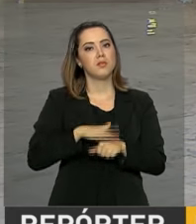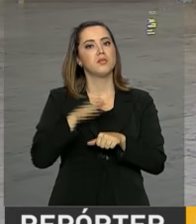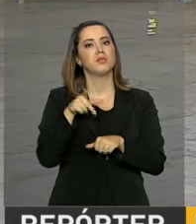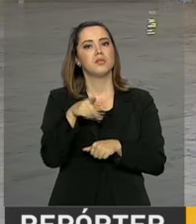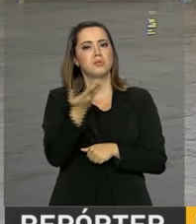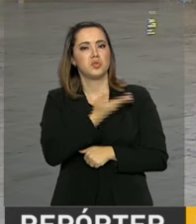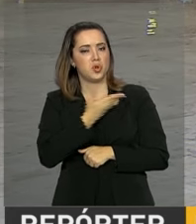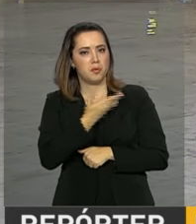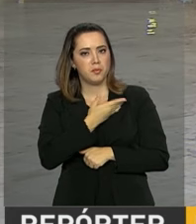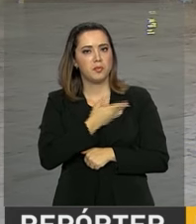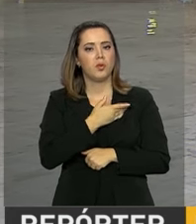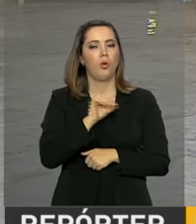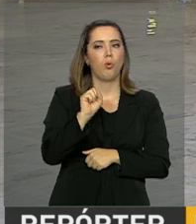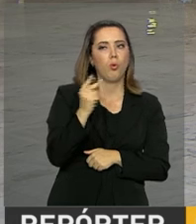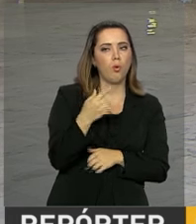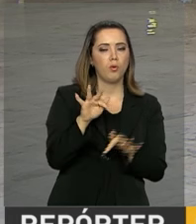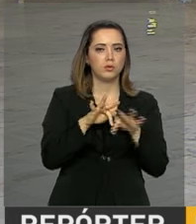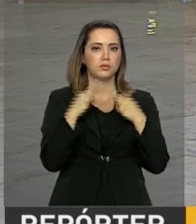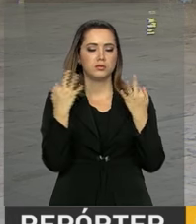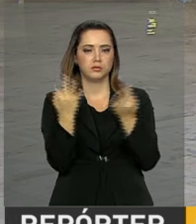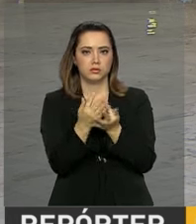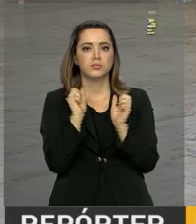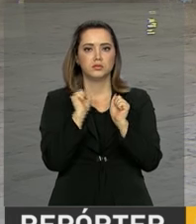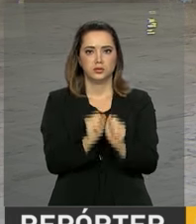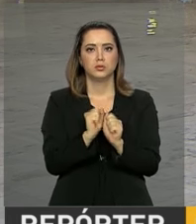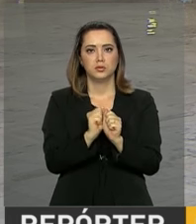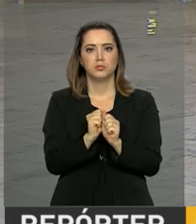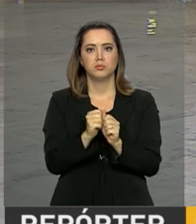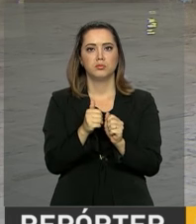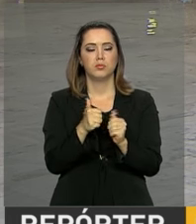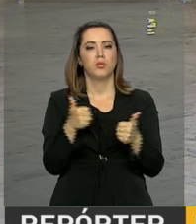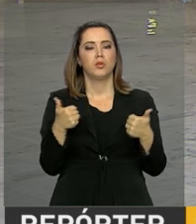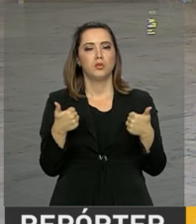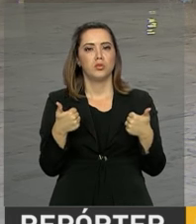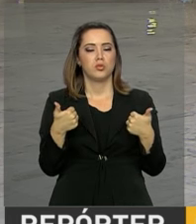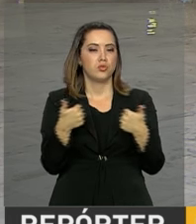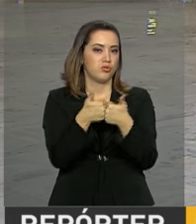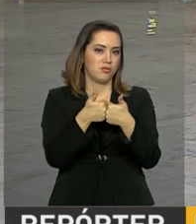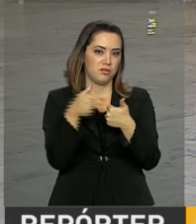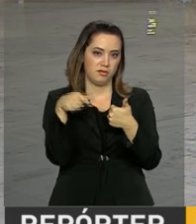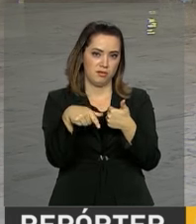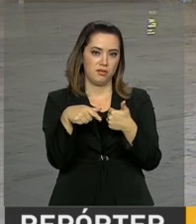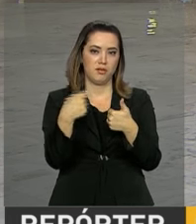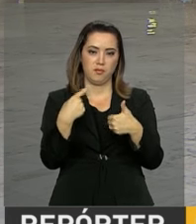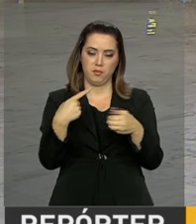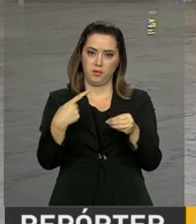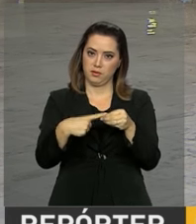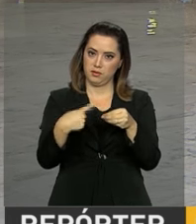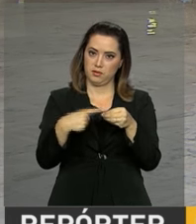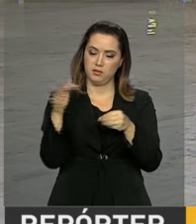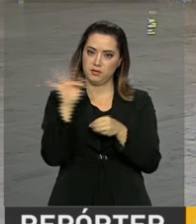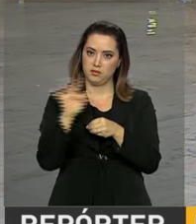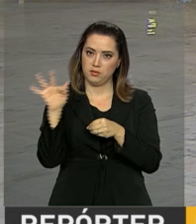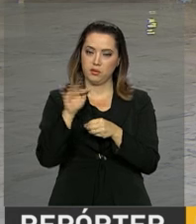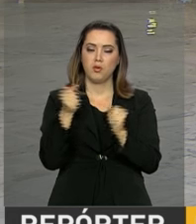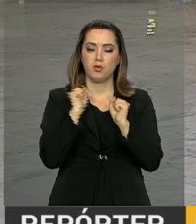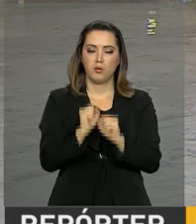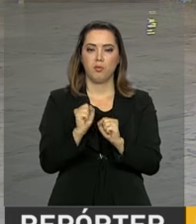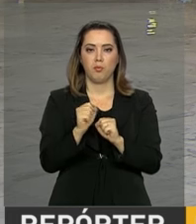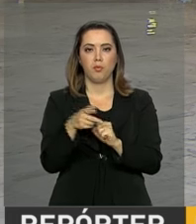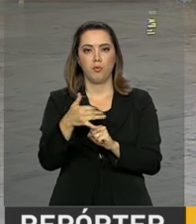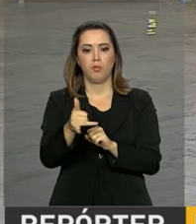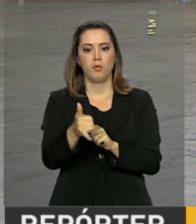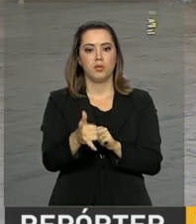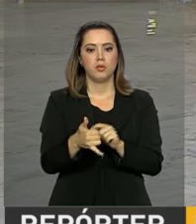amigos e familiares que poderiam estar perto da cidade de Nice ou na cidade de Nice durante o dia de ontem, pode entrar em contato com o setor